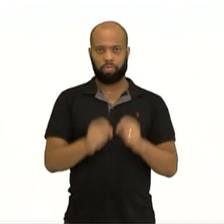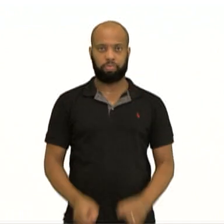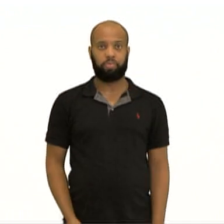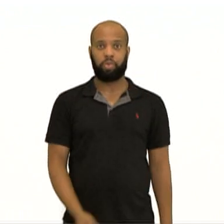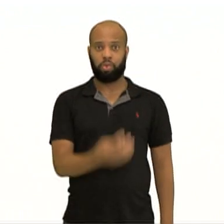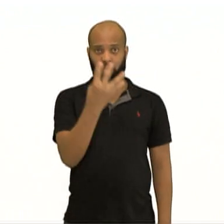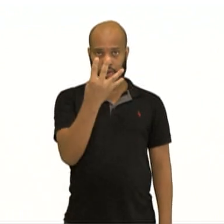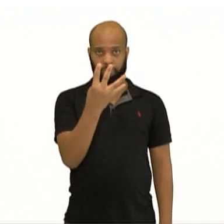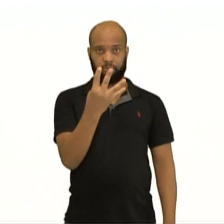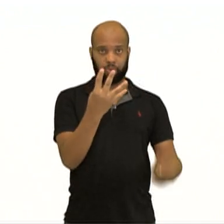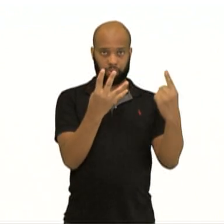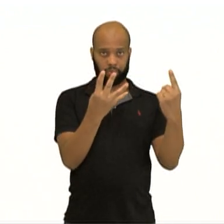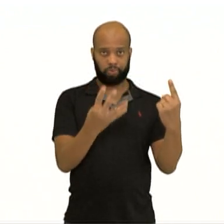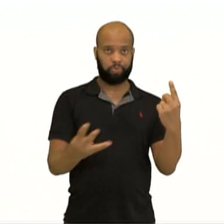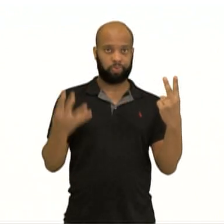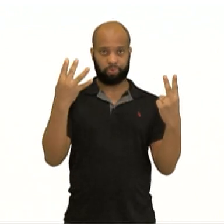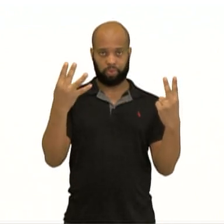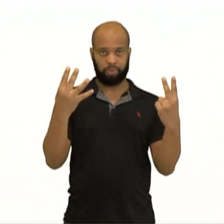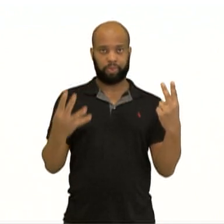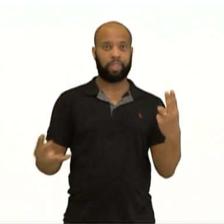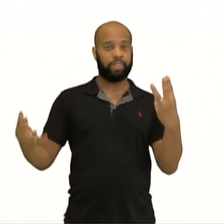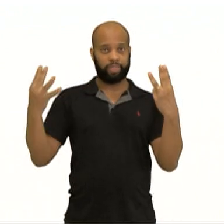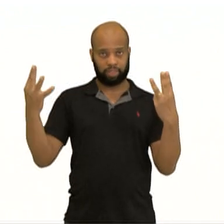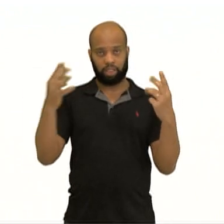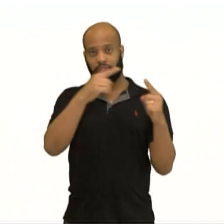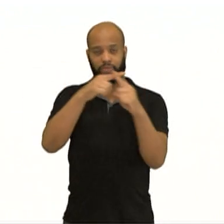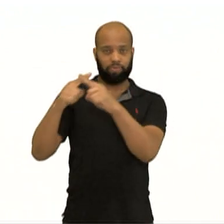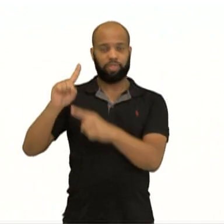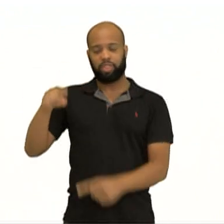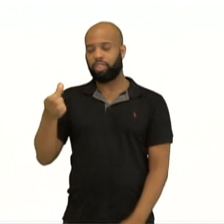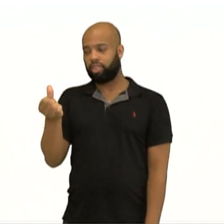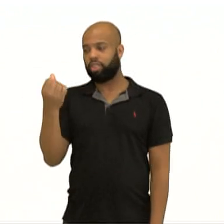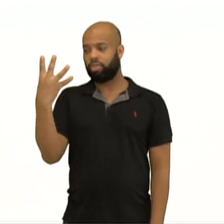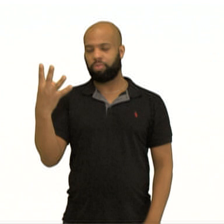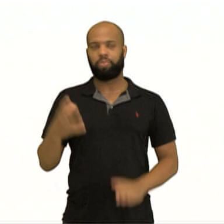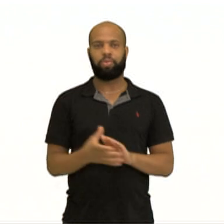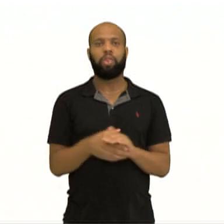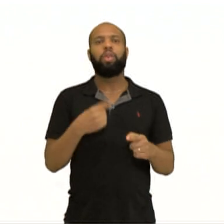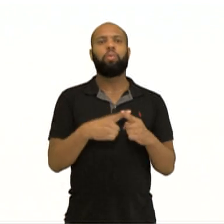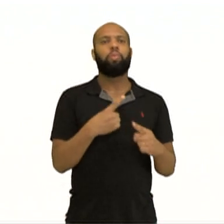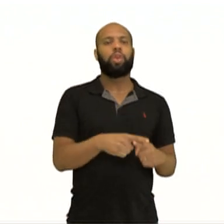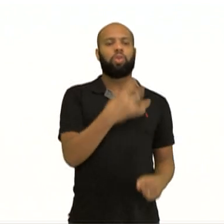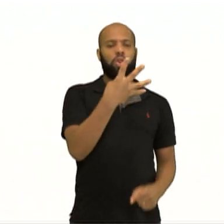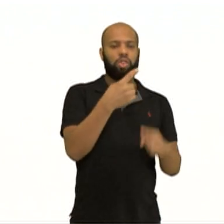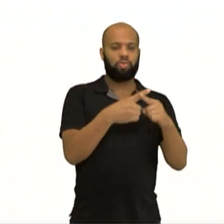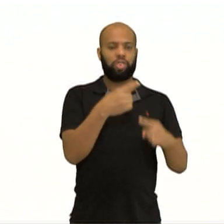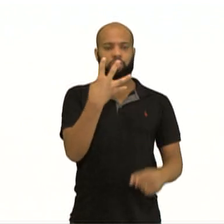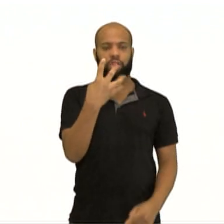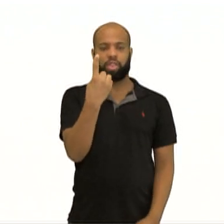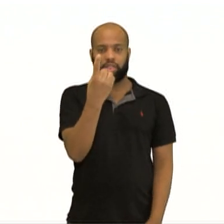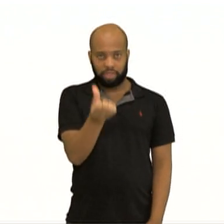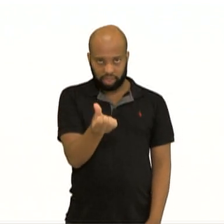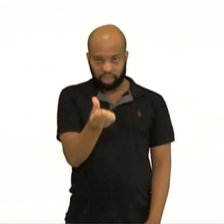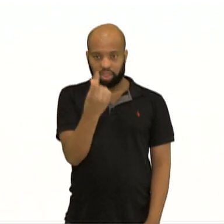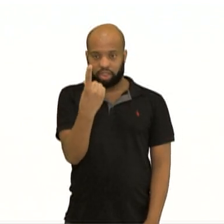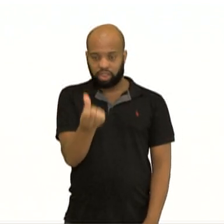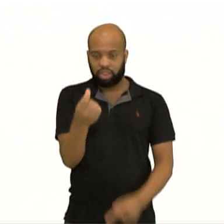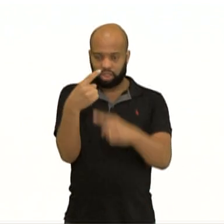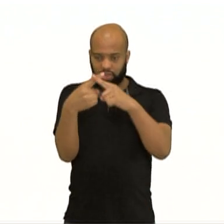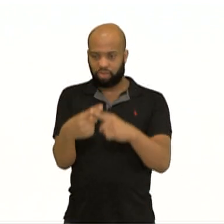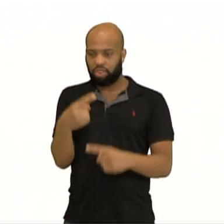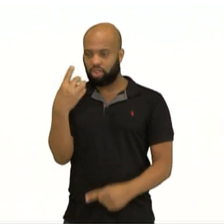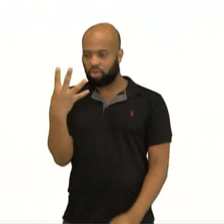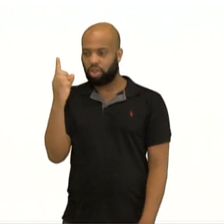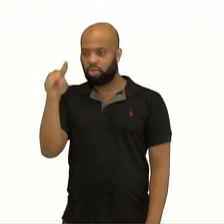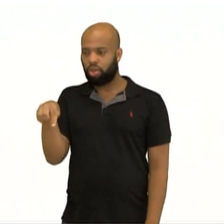repetir três vezes. 4 vezes 4 vezes 4, que vai dar 64. Porque 4 vezes 4, 16. 16 vezes 4,